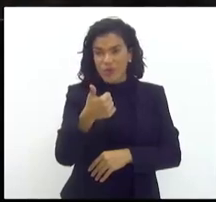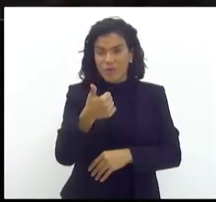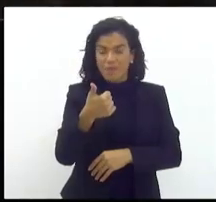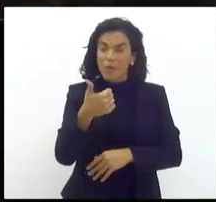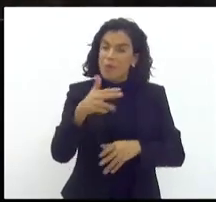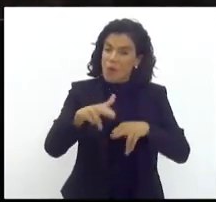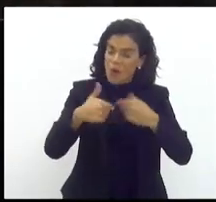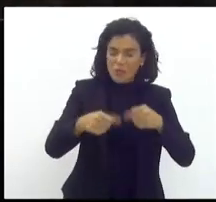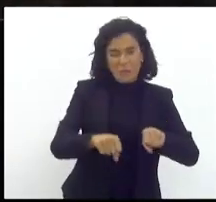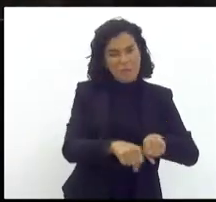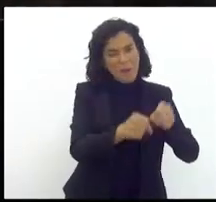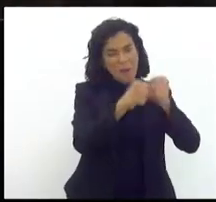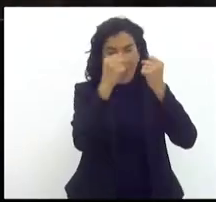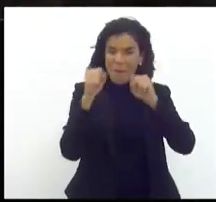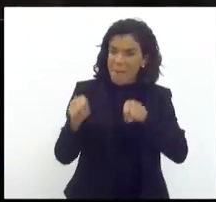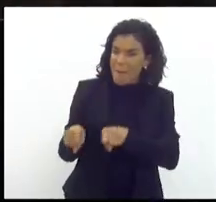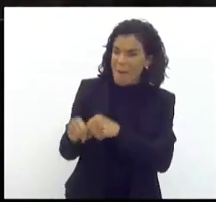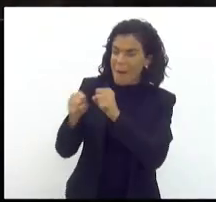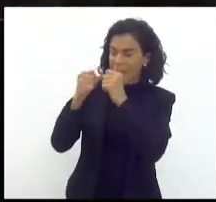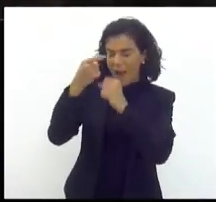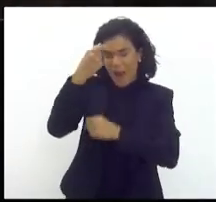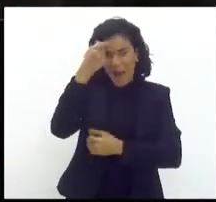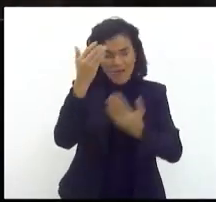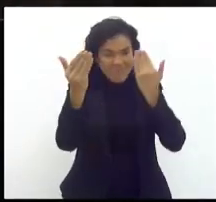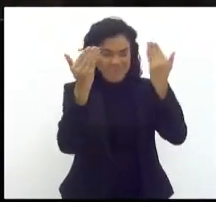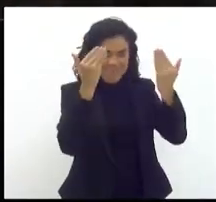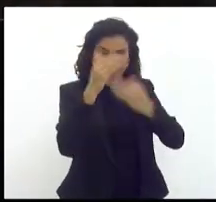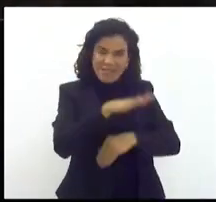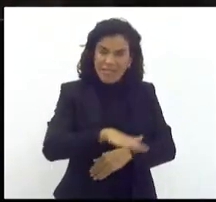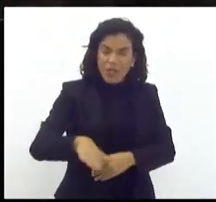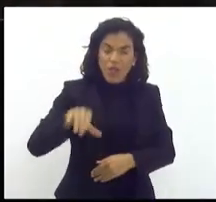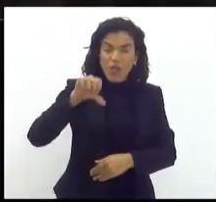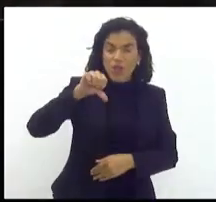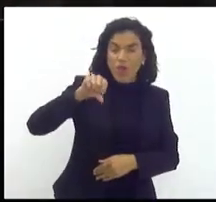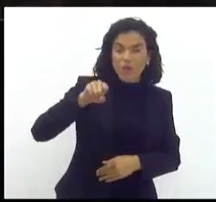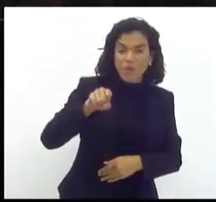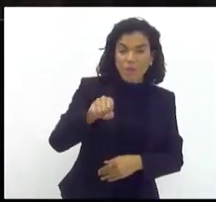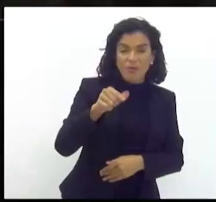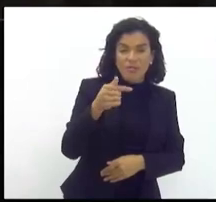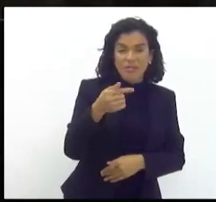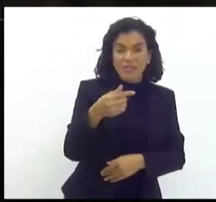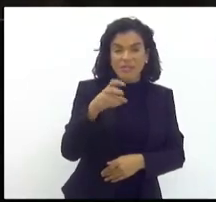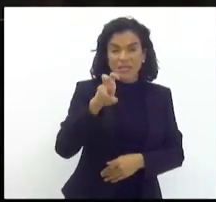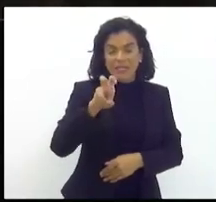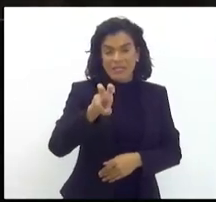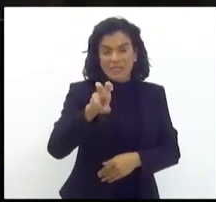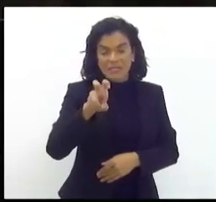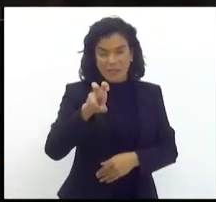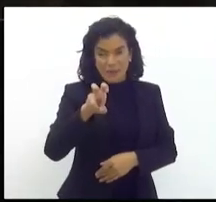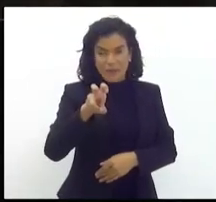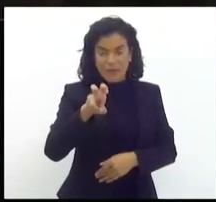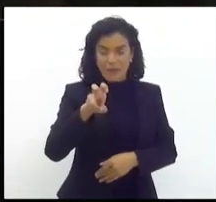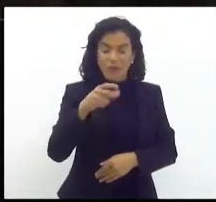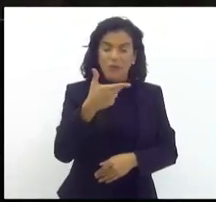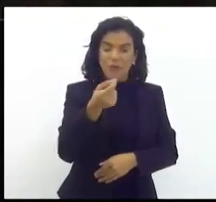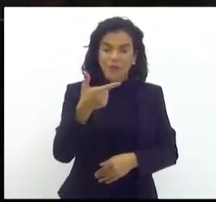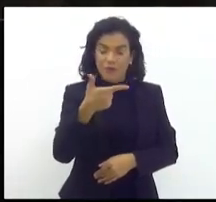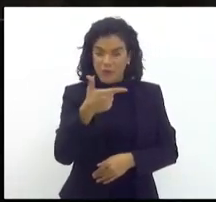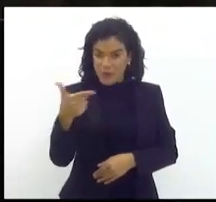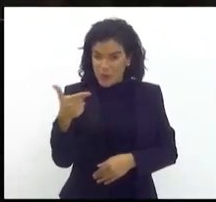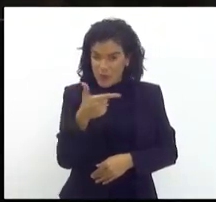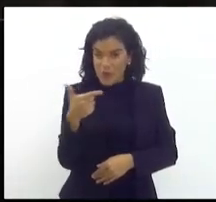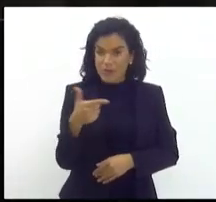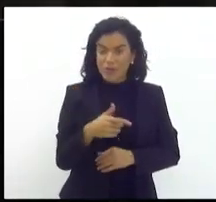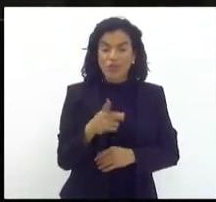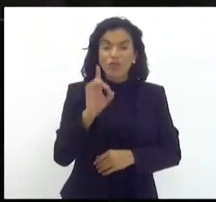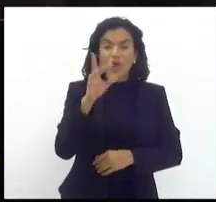dos impactos e só virou lei em 2022 lei 9.775 de 2022 só virou lei